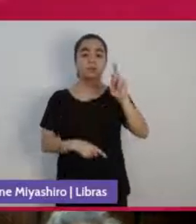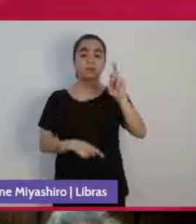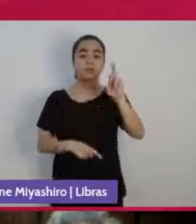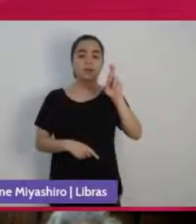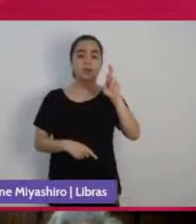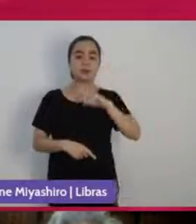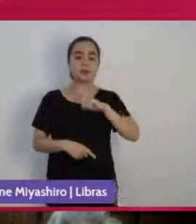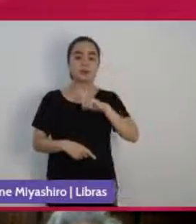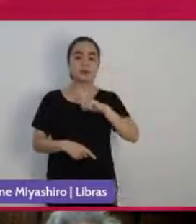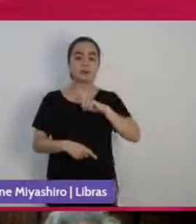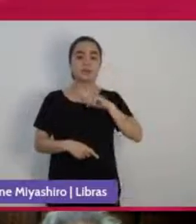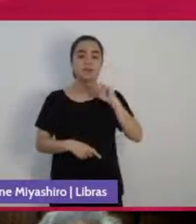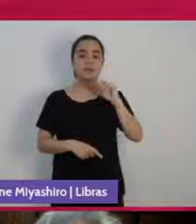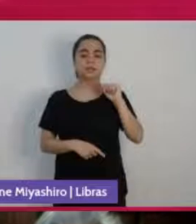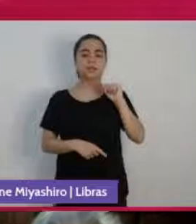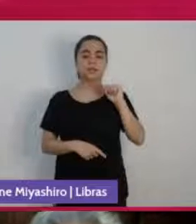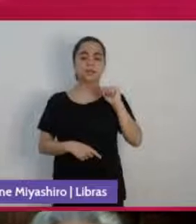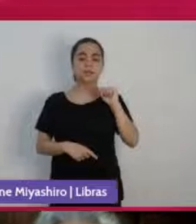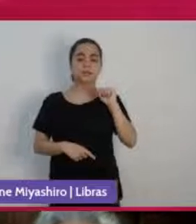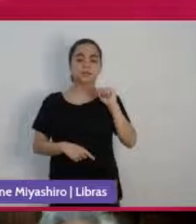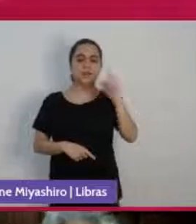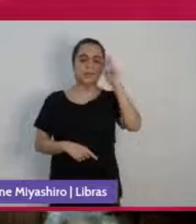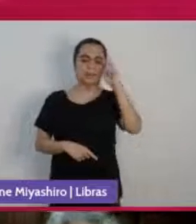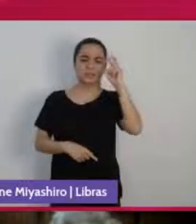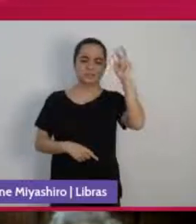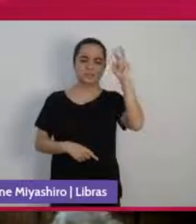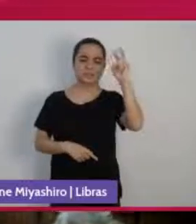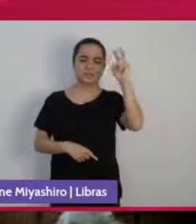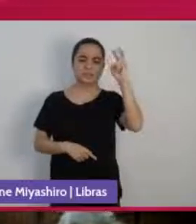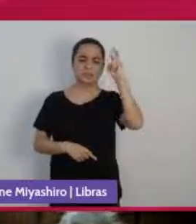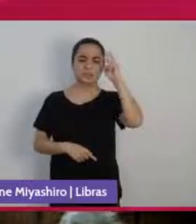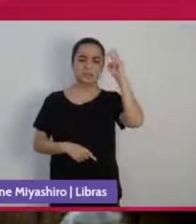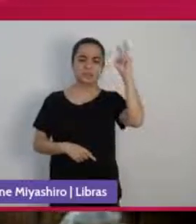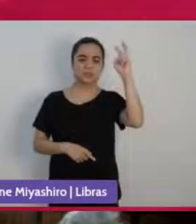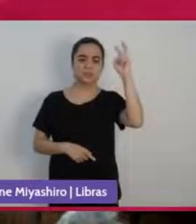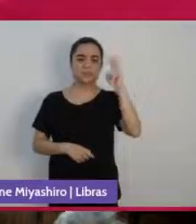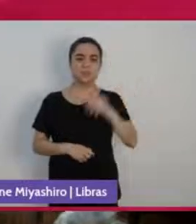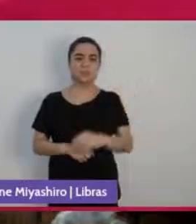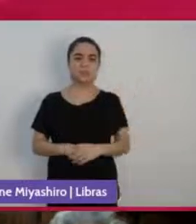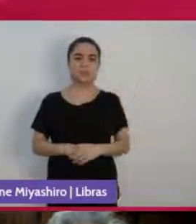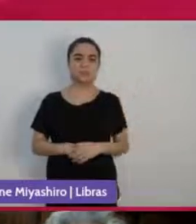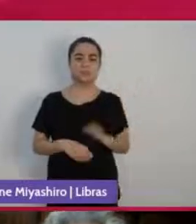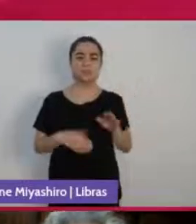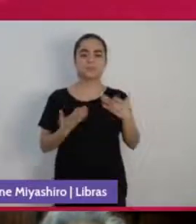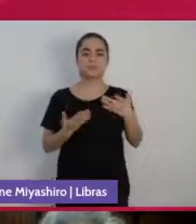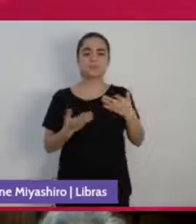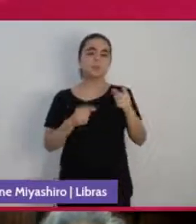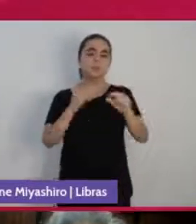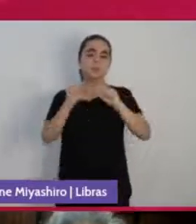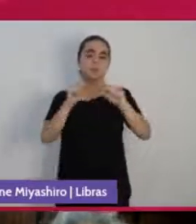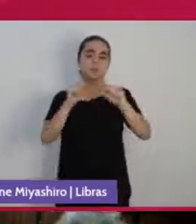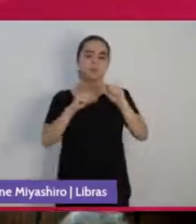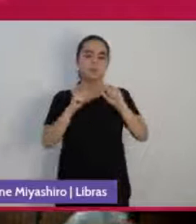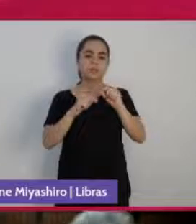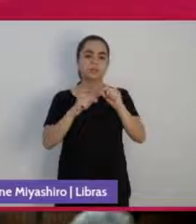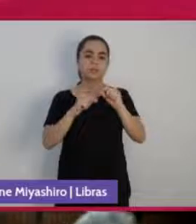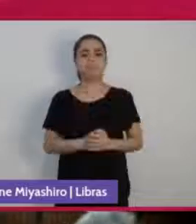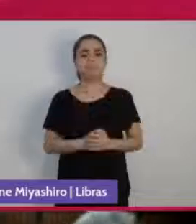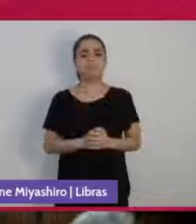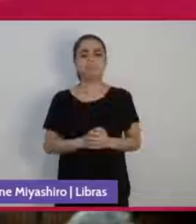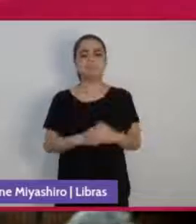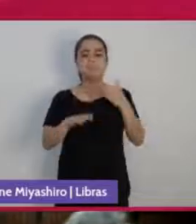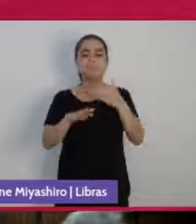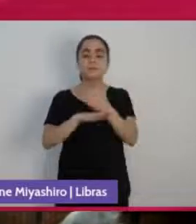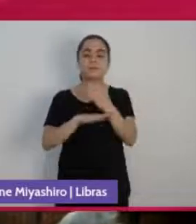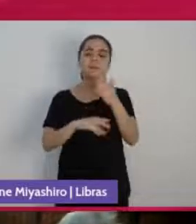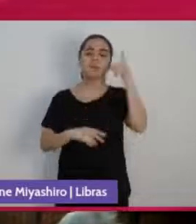de AEC inteligente. E o que o AEC inteligente faz? Ele vai